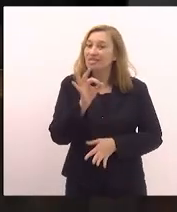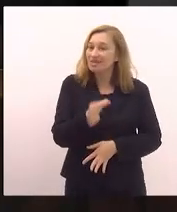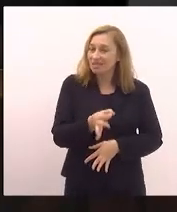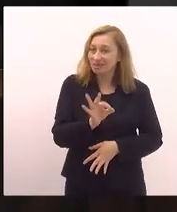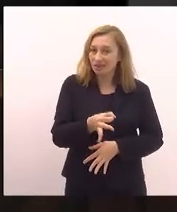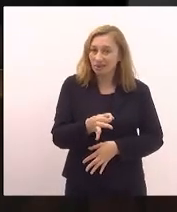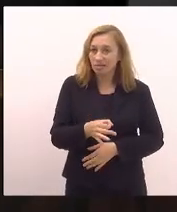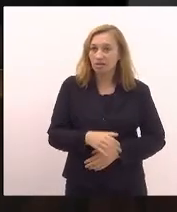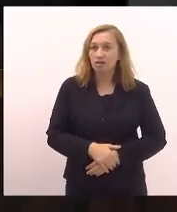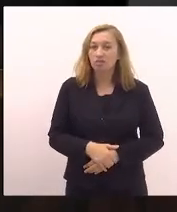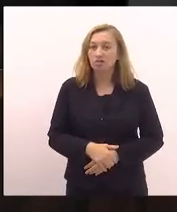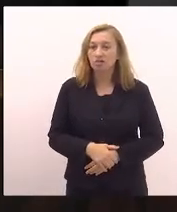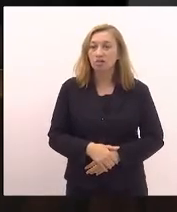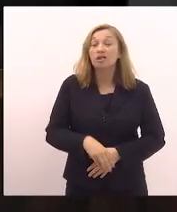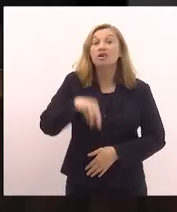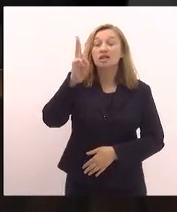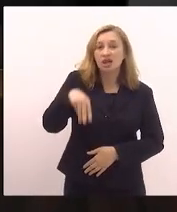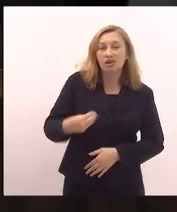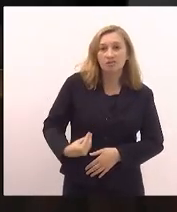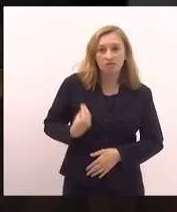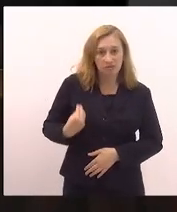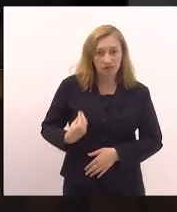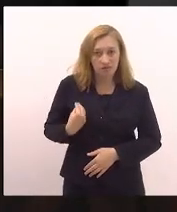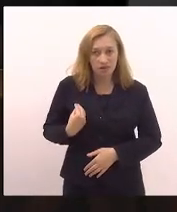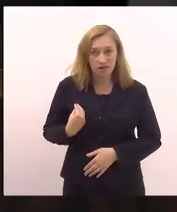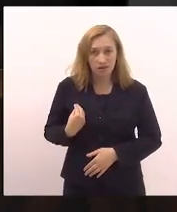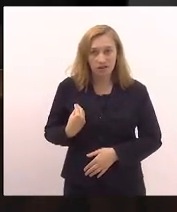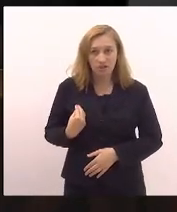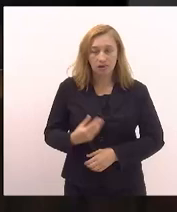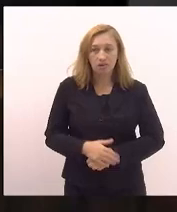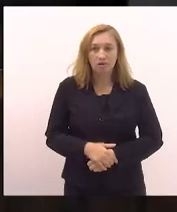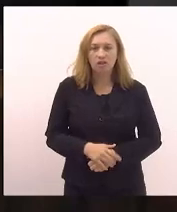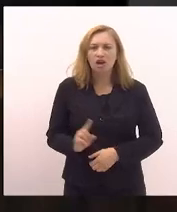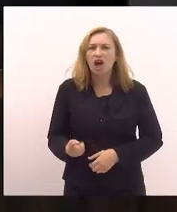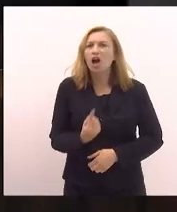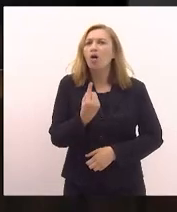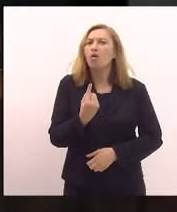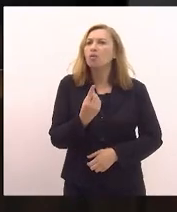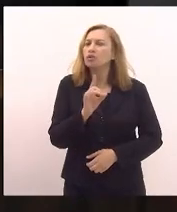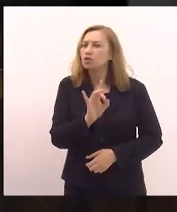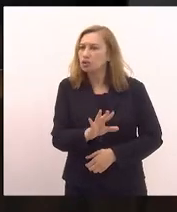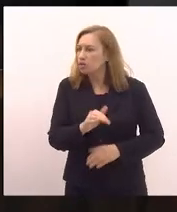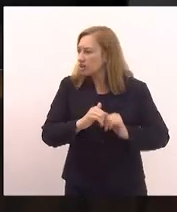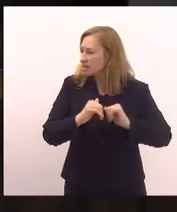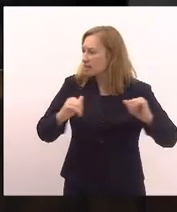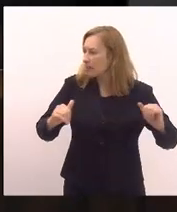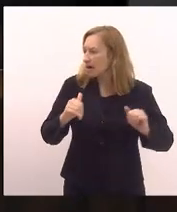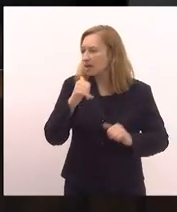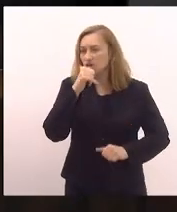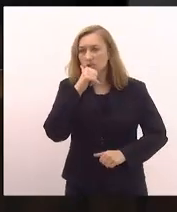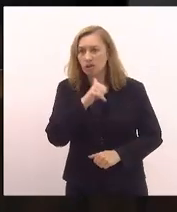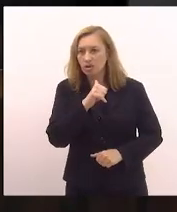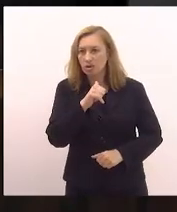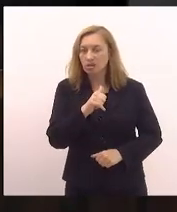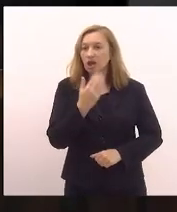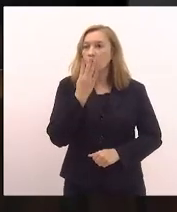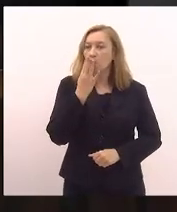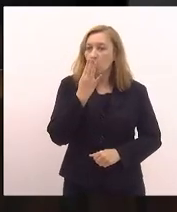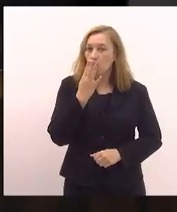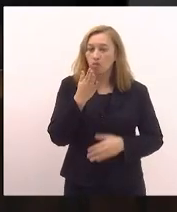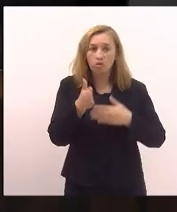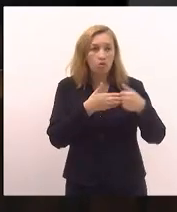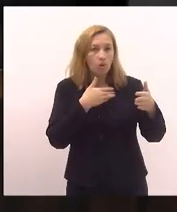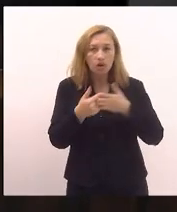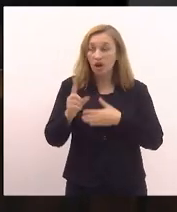certeza de quem viveu isso: a única coisa que separa as mulheres da cor de